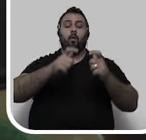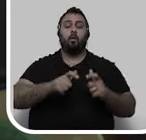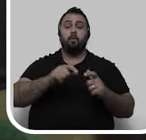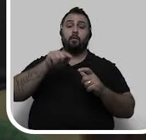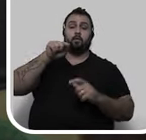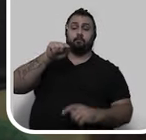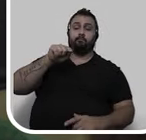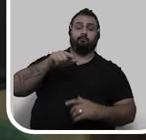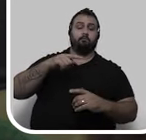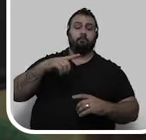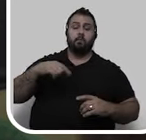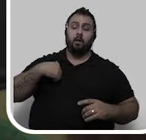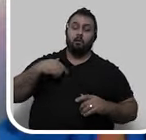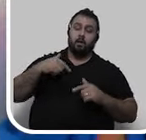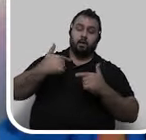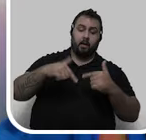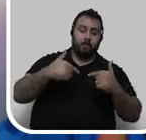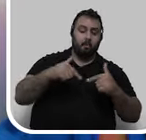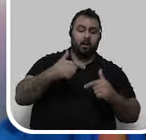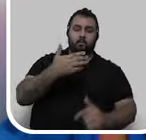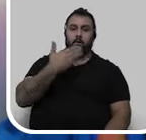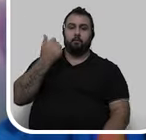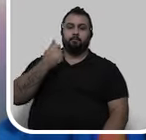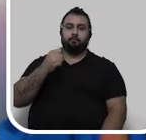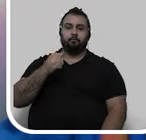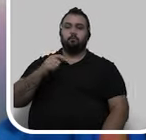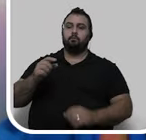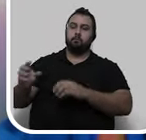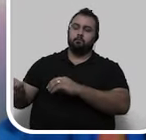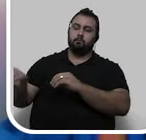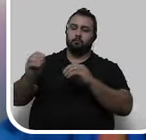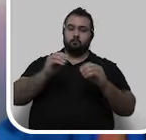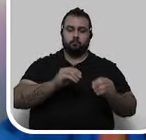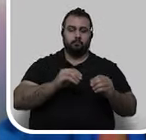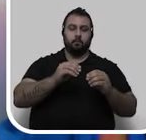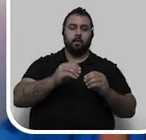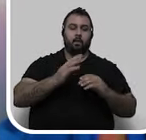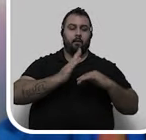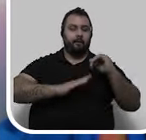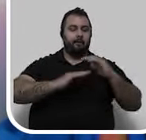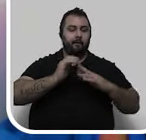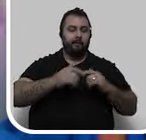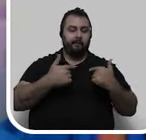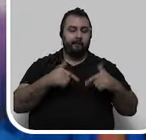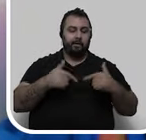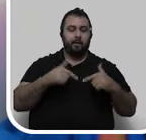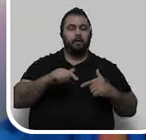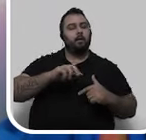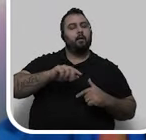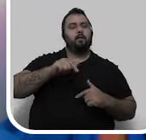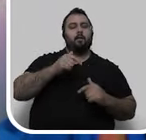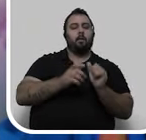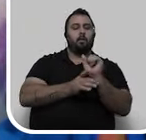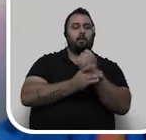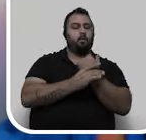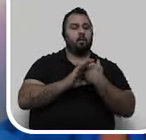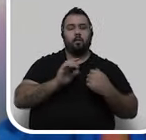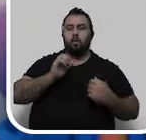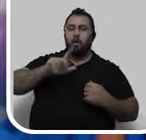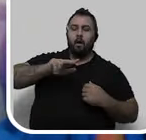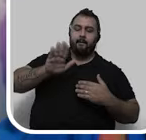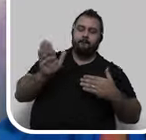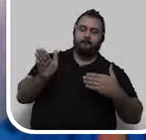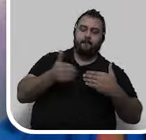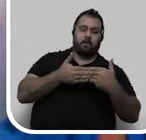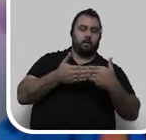você migrar de carreira, porque segurança hoje não é uma caixa fechada, a ideia é, todo mundo é aceito aqui. E